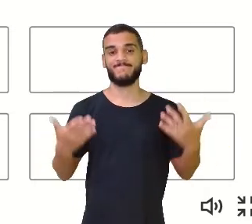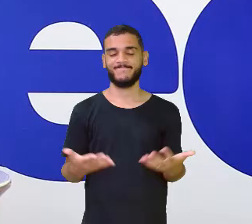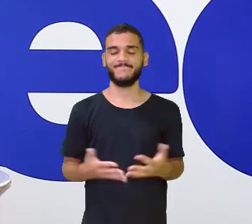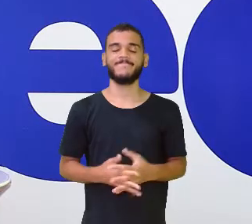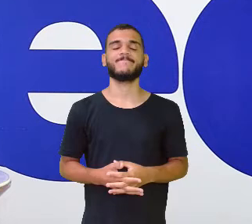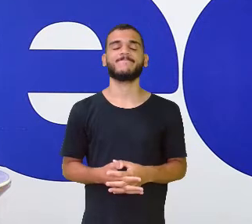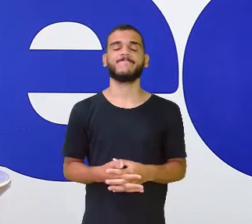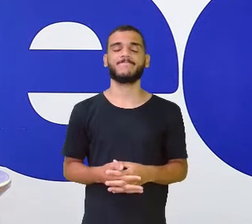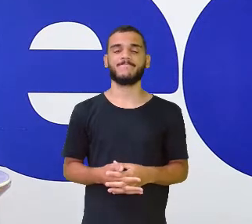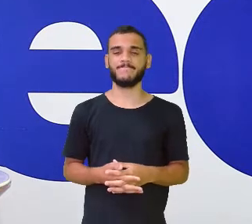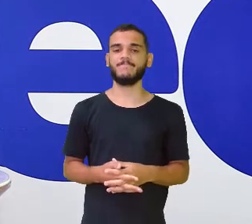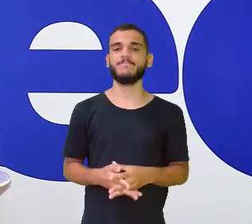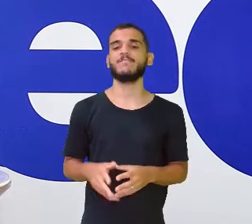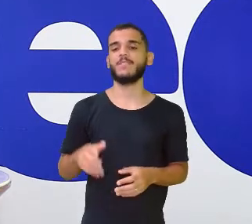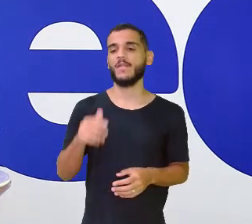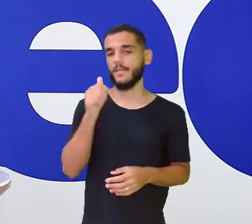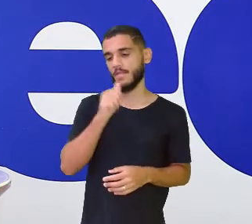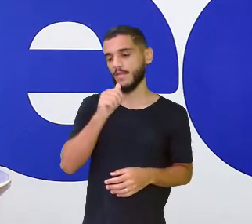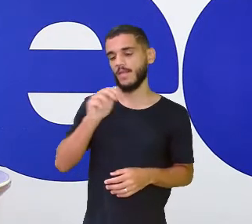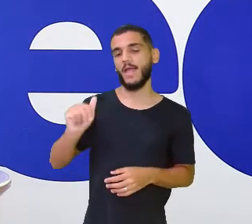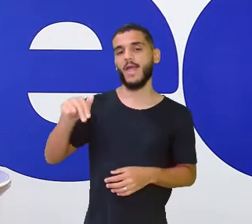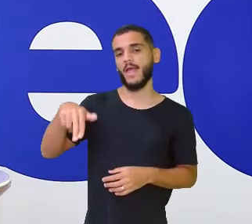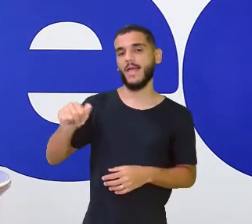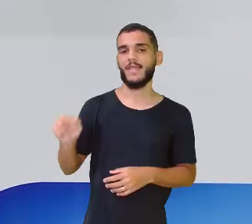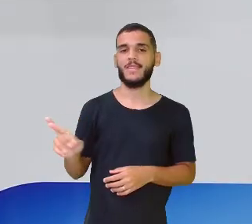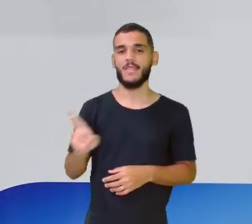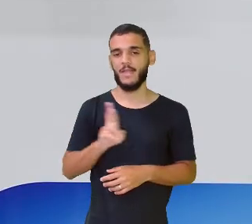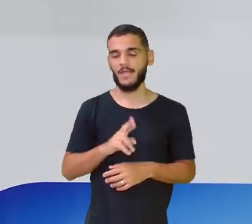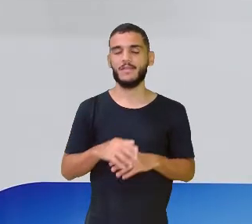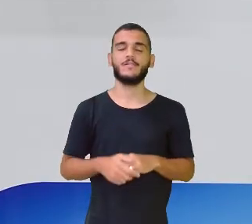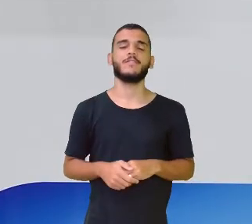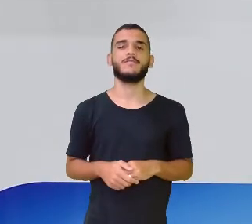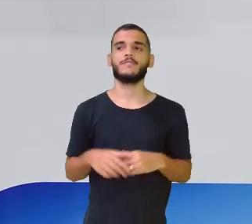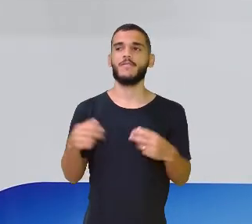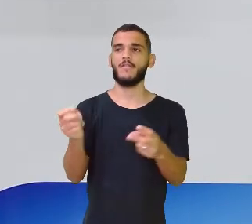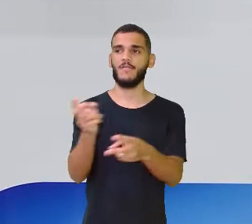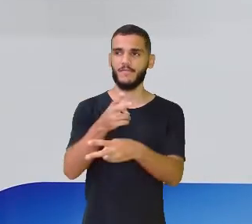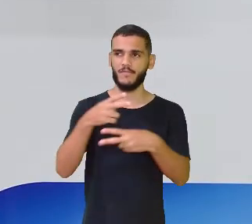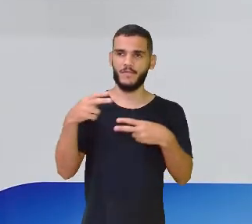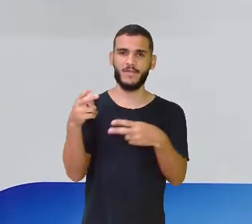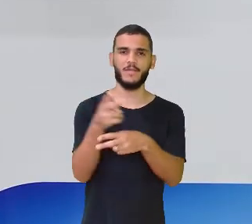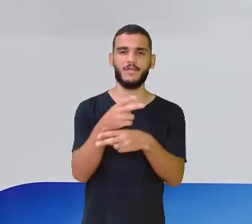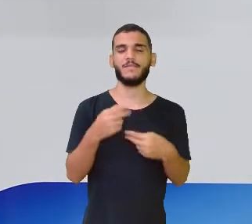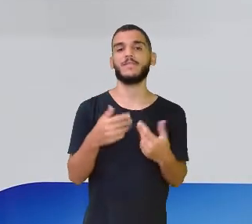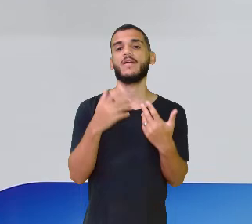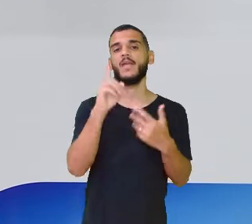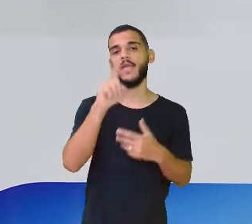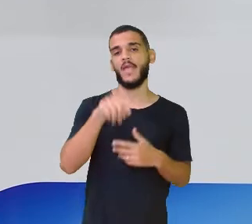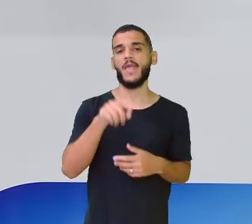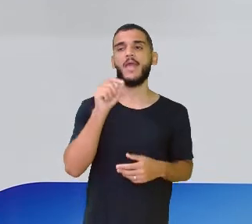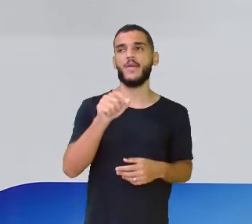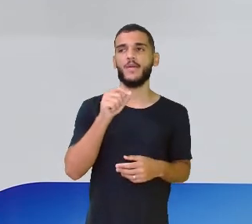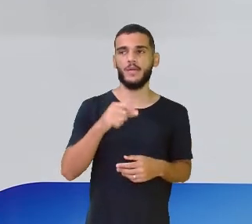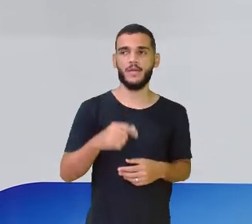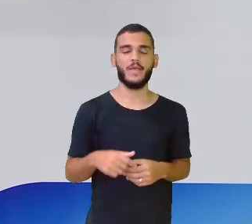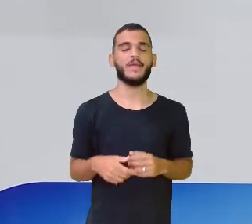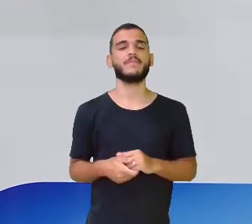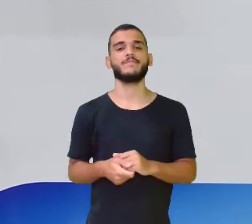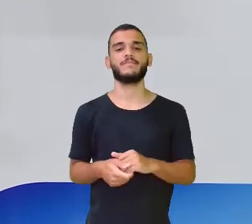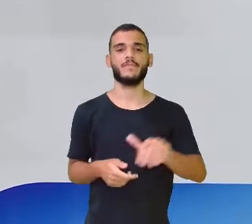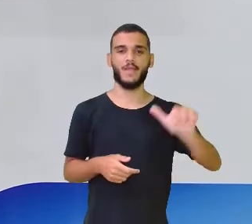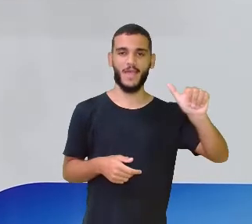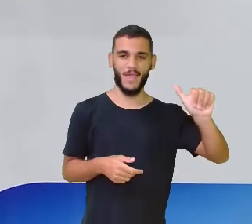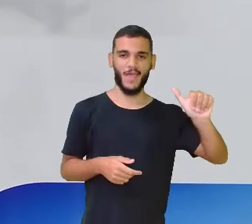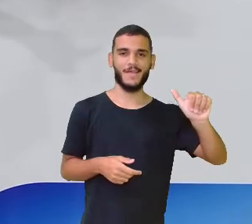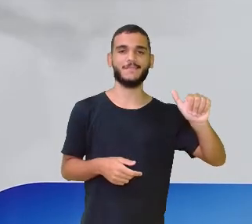A Ana aqui chegou com a letra B, biótico. O vento, gente, o vento é abiótico, então a gente vai puxar ele